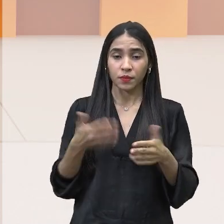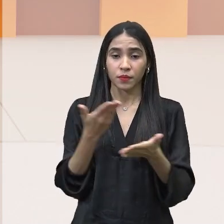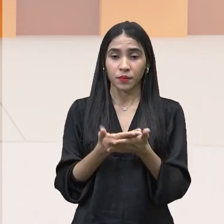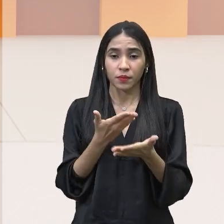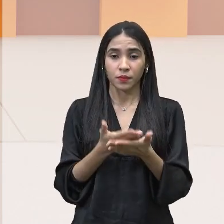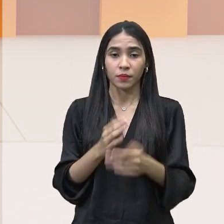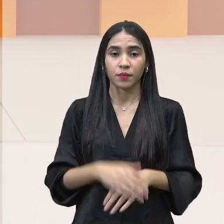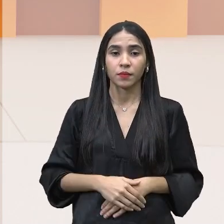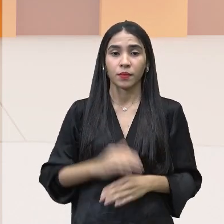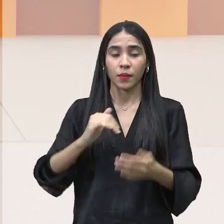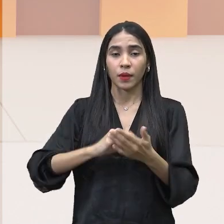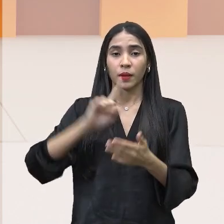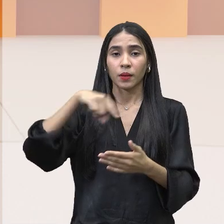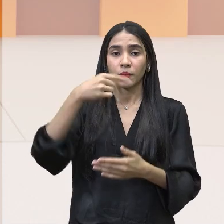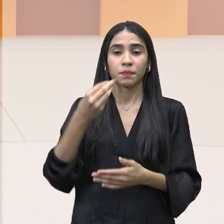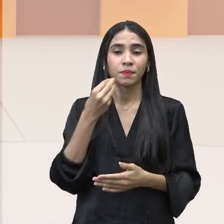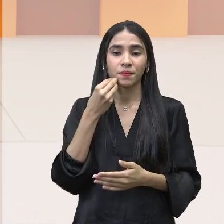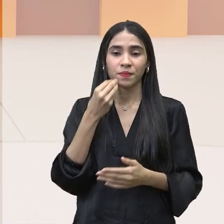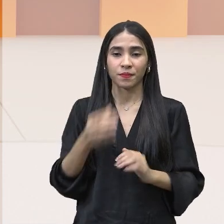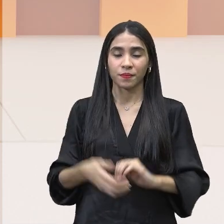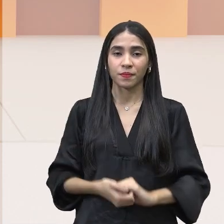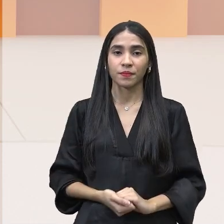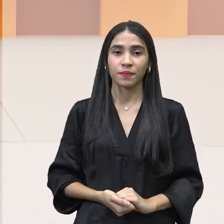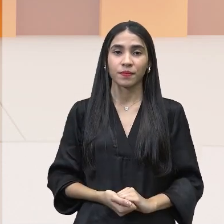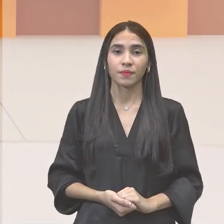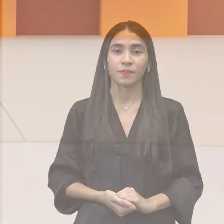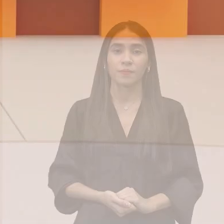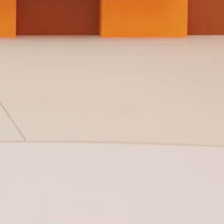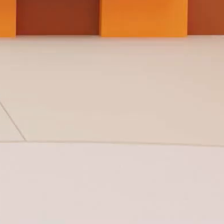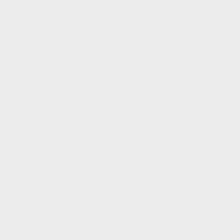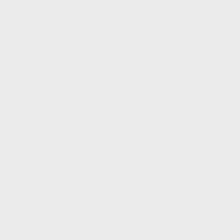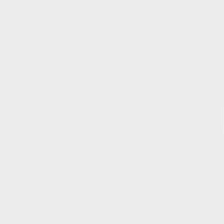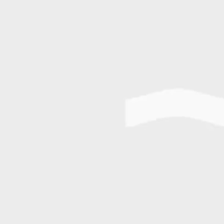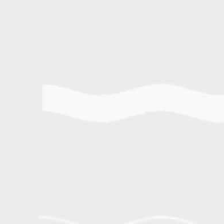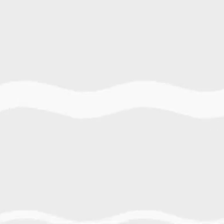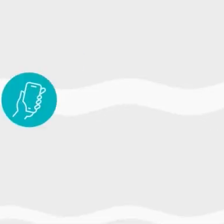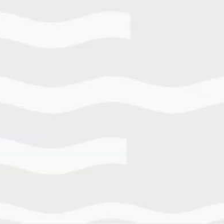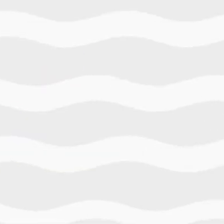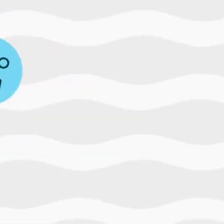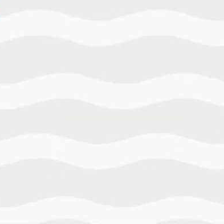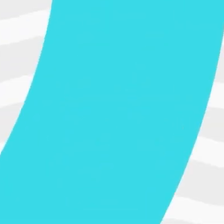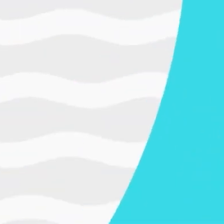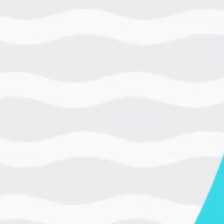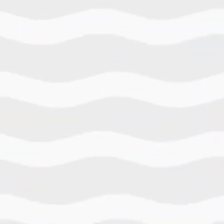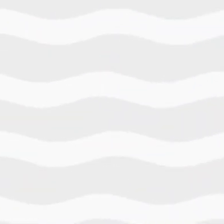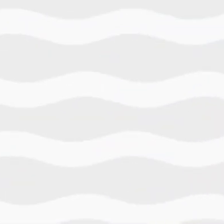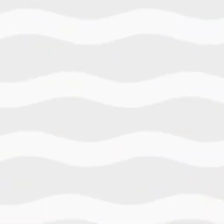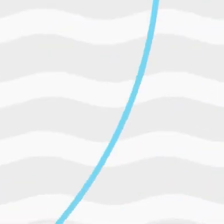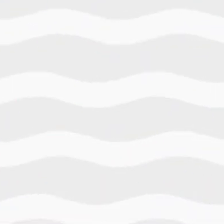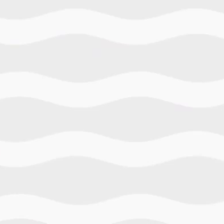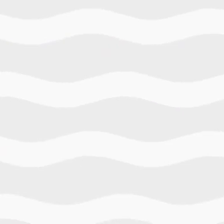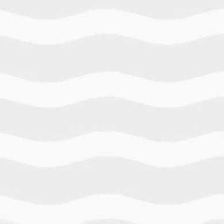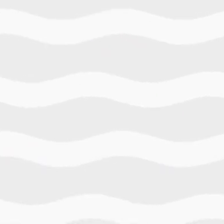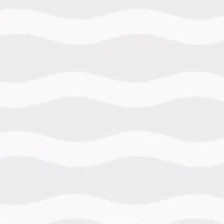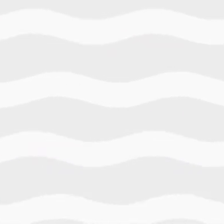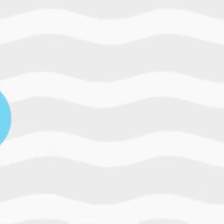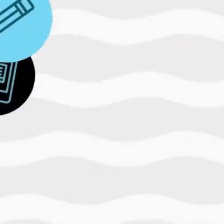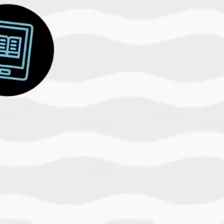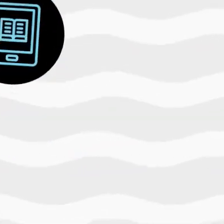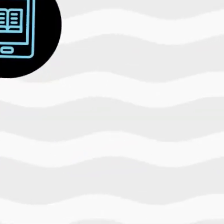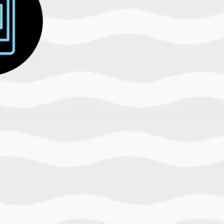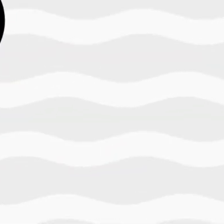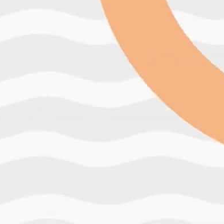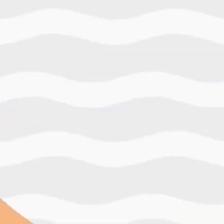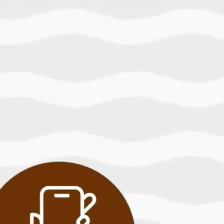uso sustentável da vegetação. E aí zoneamento ecológico, né,